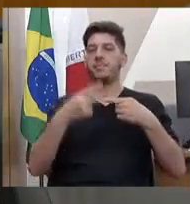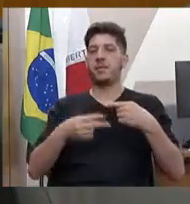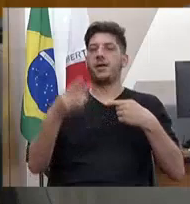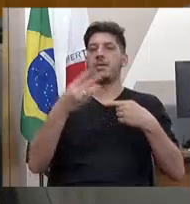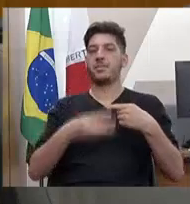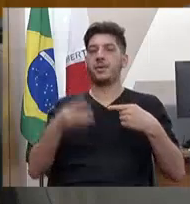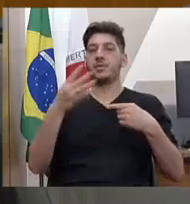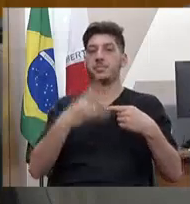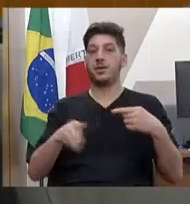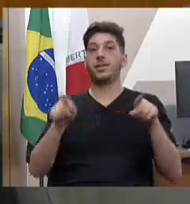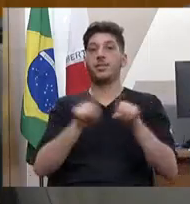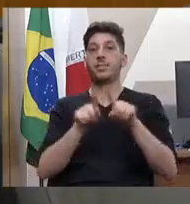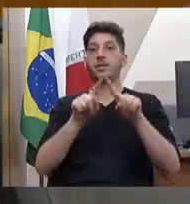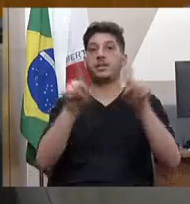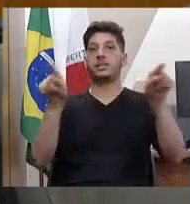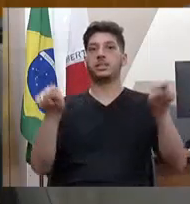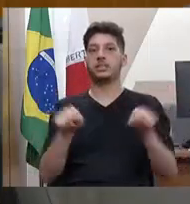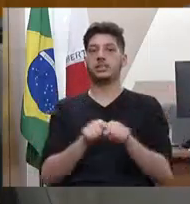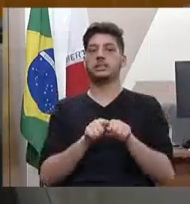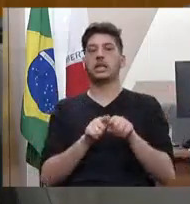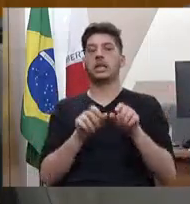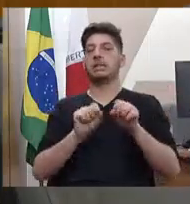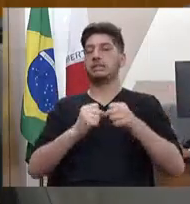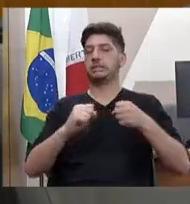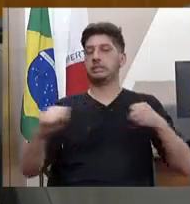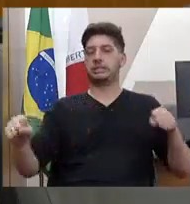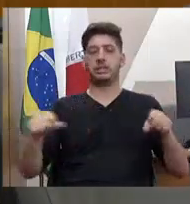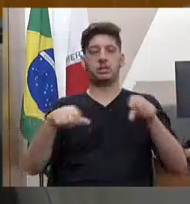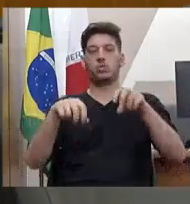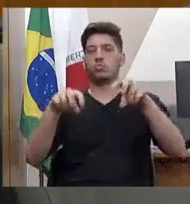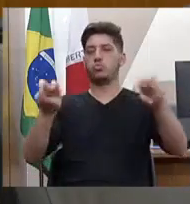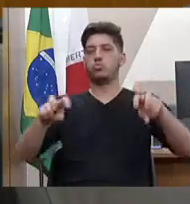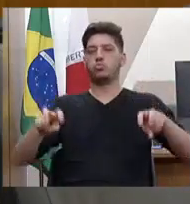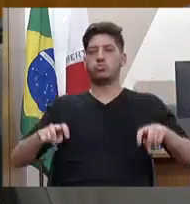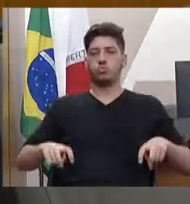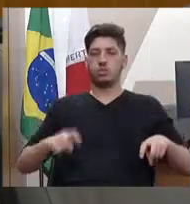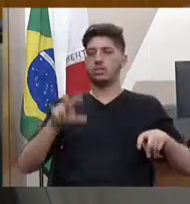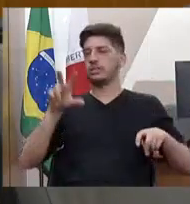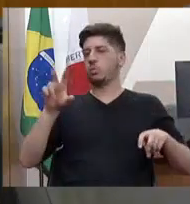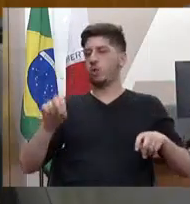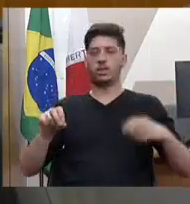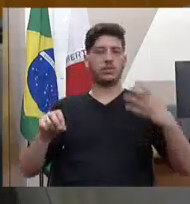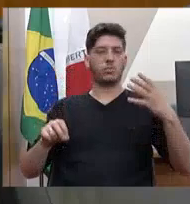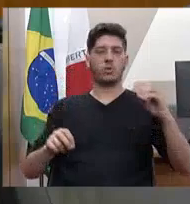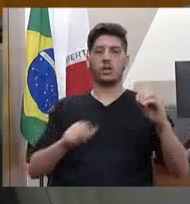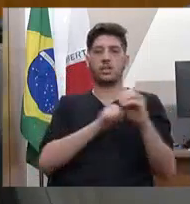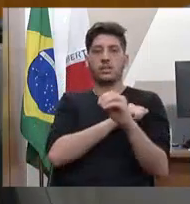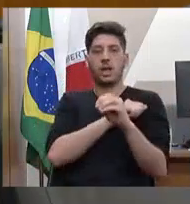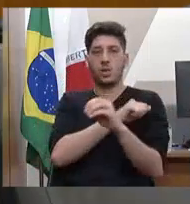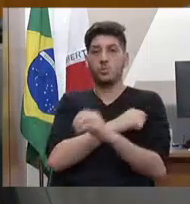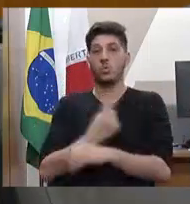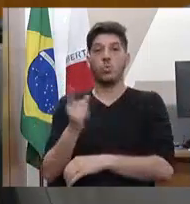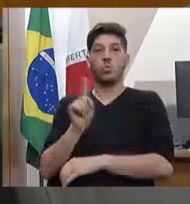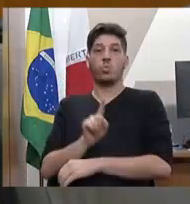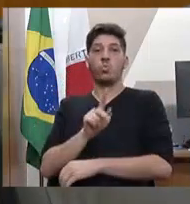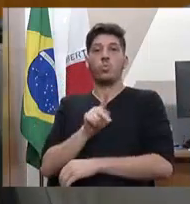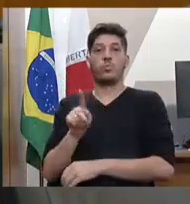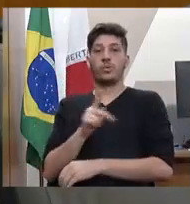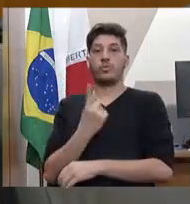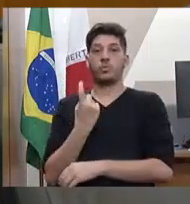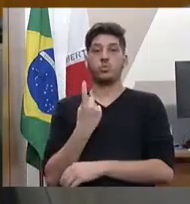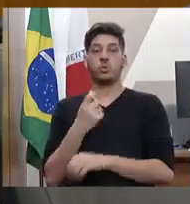enormes né eles põem 50 40 alunos para os professores darem aula